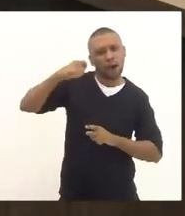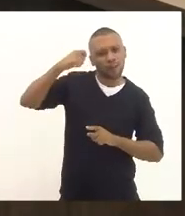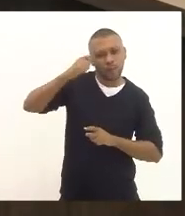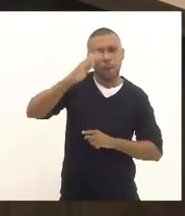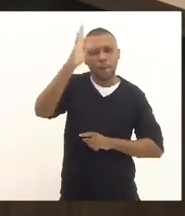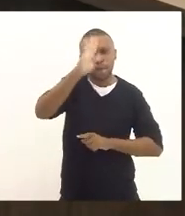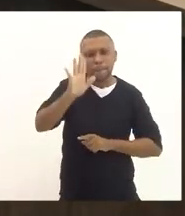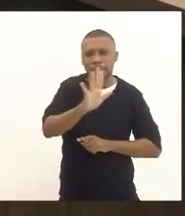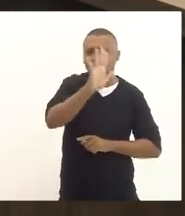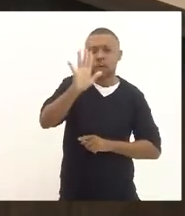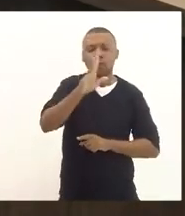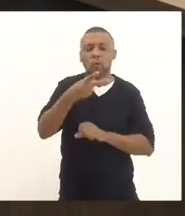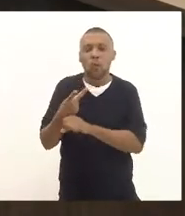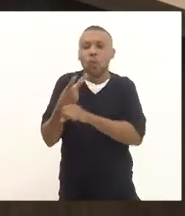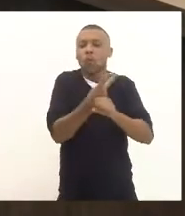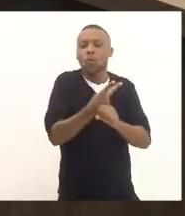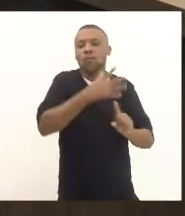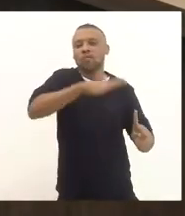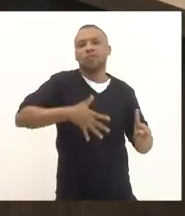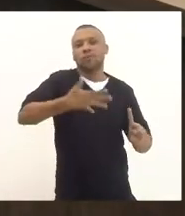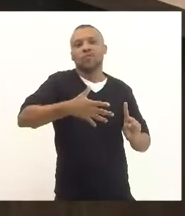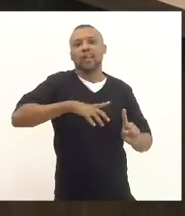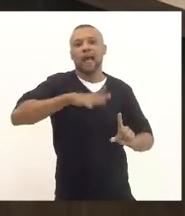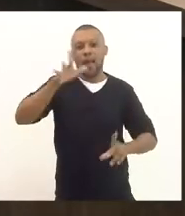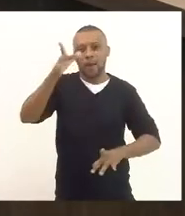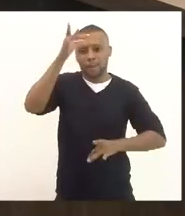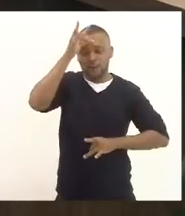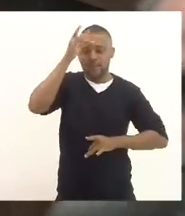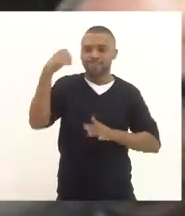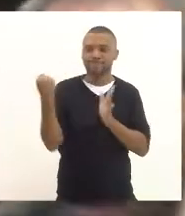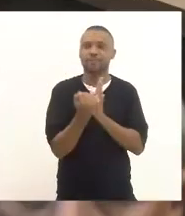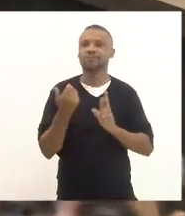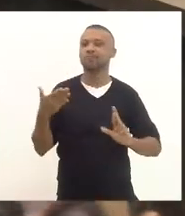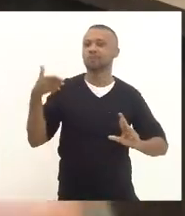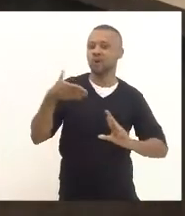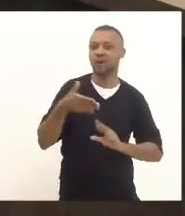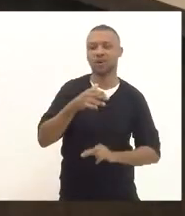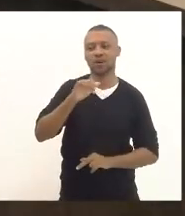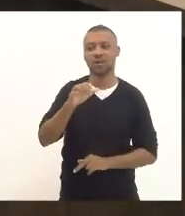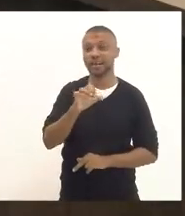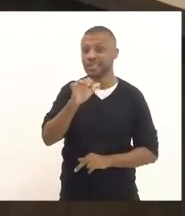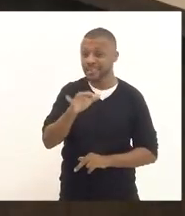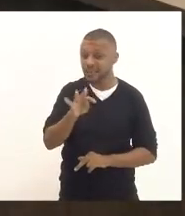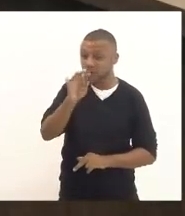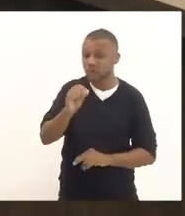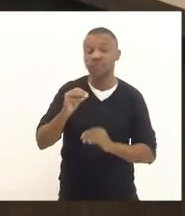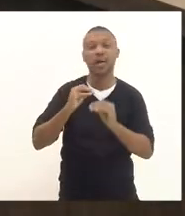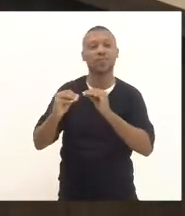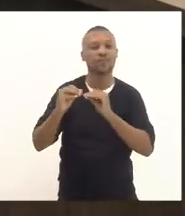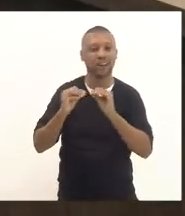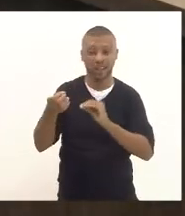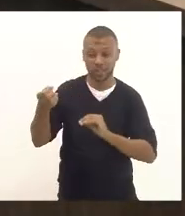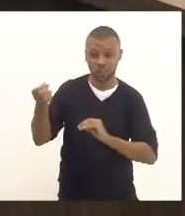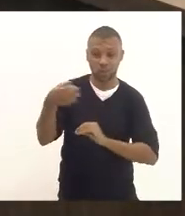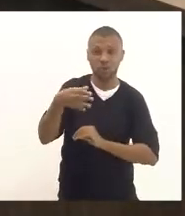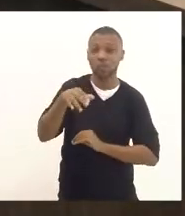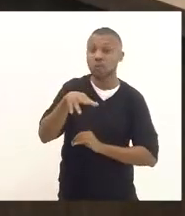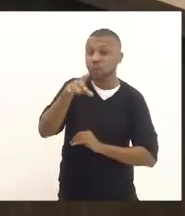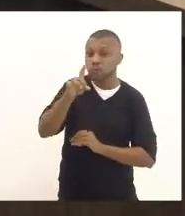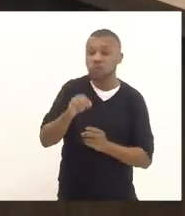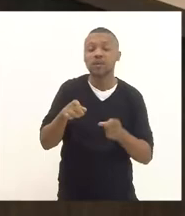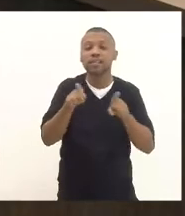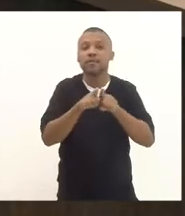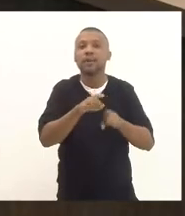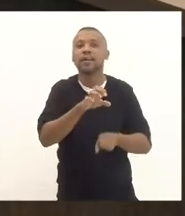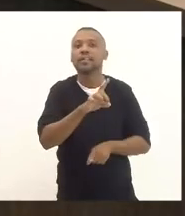brasileiro premiadíssimo fez personagens icônicos como Jacinto na novela Novo Mundo e também é de gás